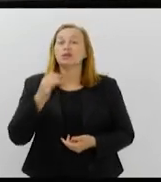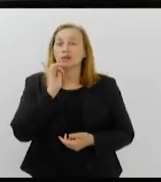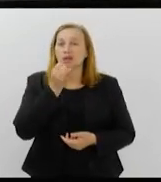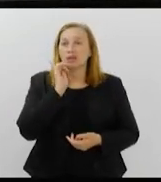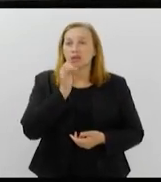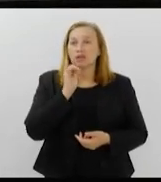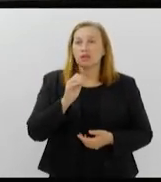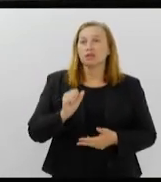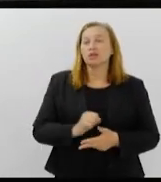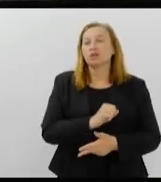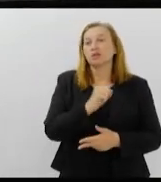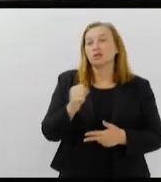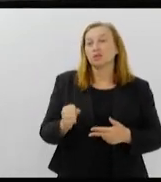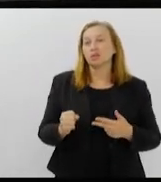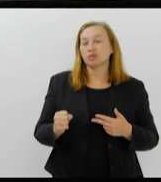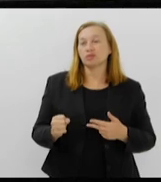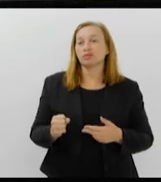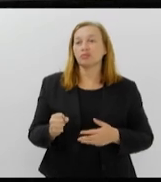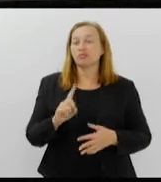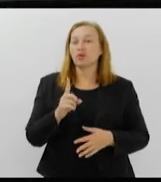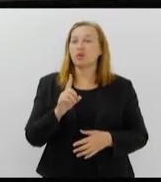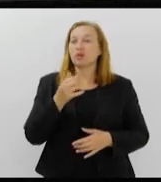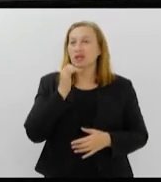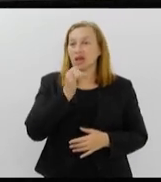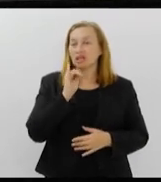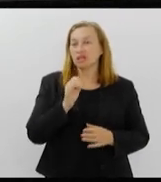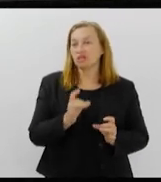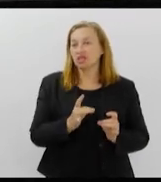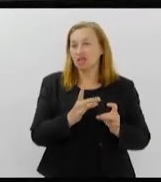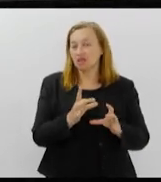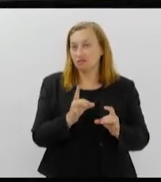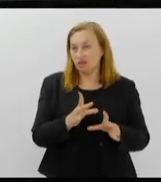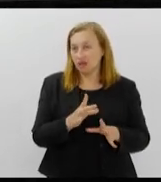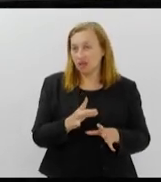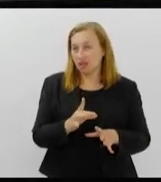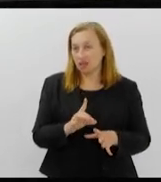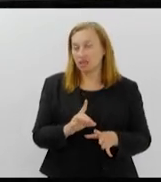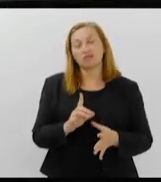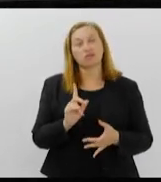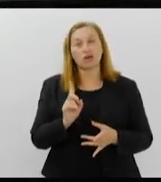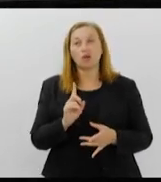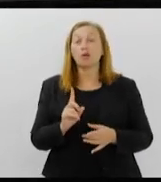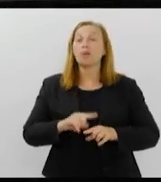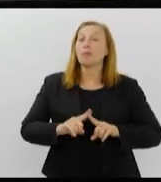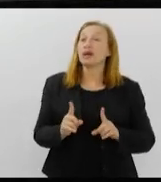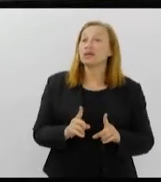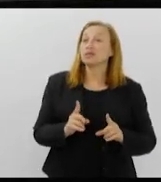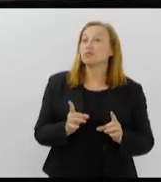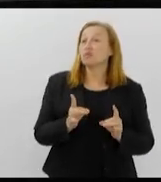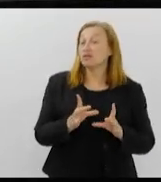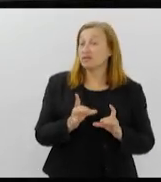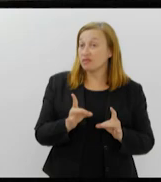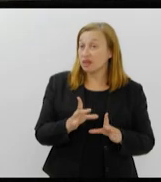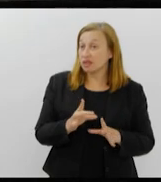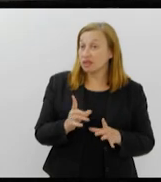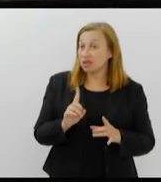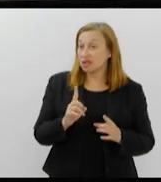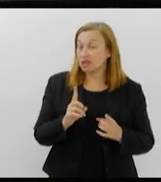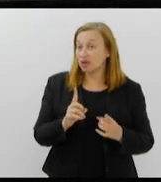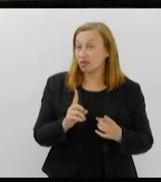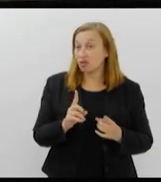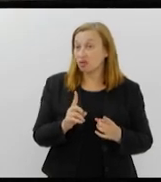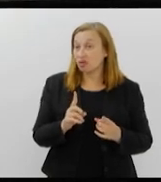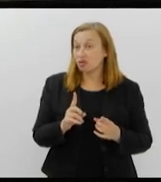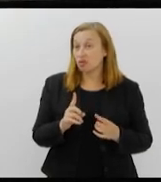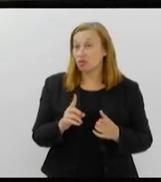no poder público. Não uma narrativa de uma privatização exitosa, mas uma privatização que não enfrenta o